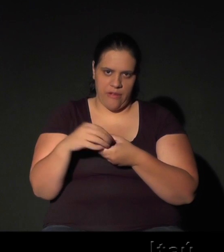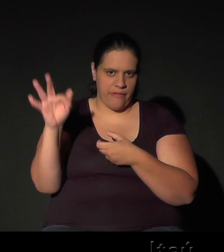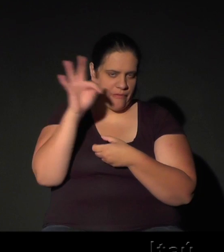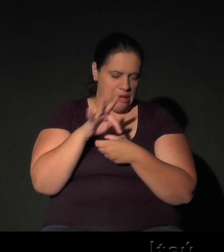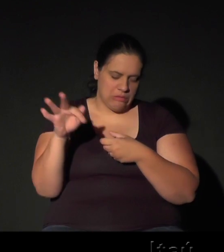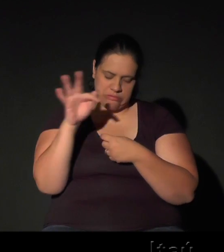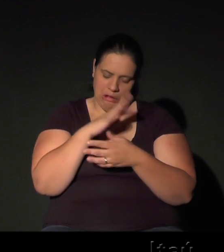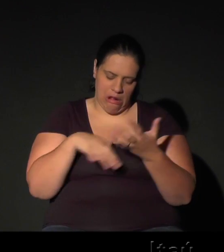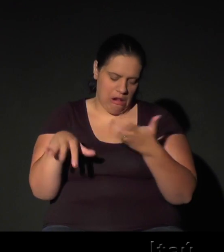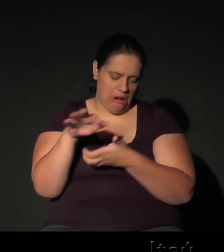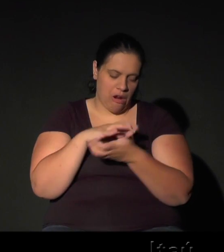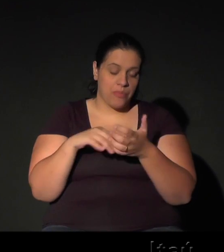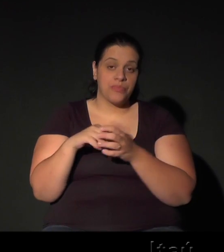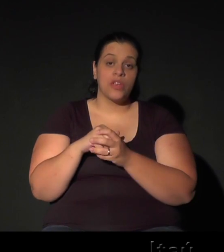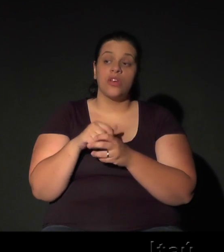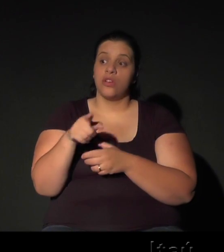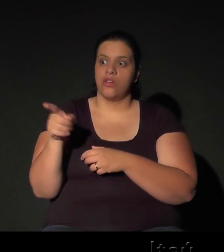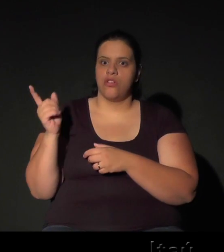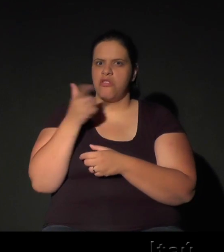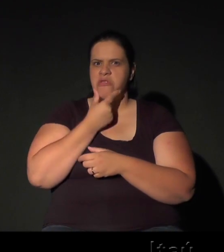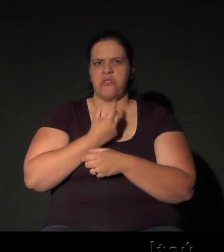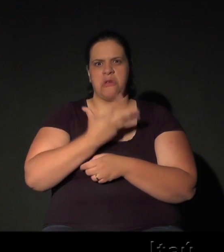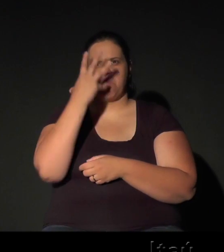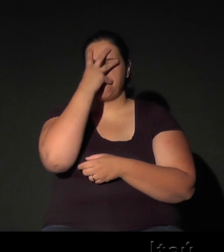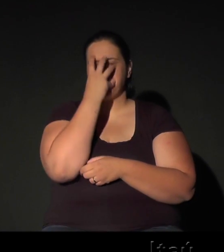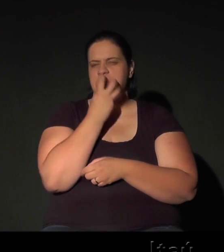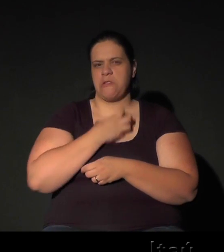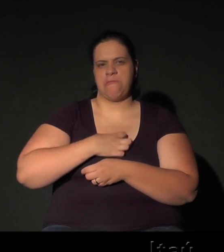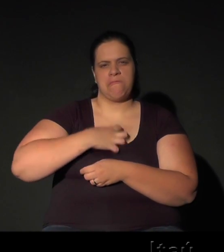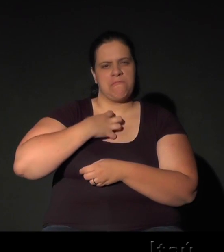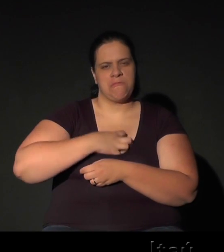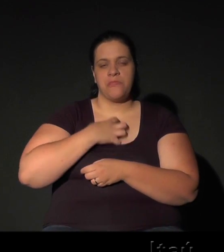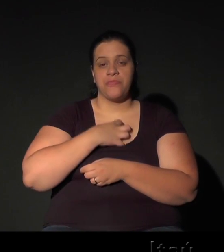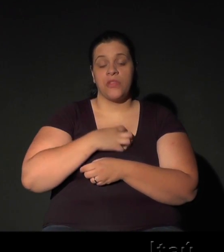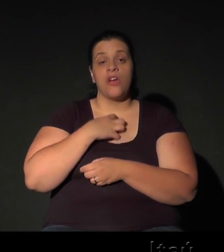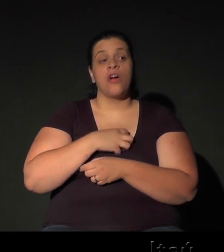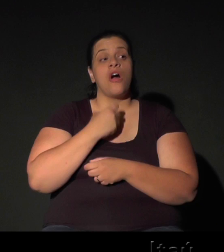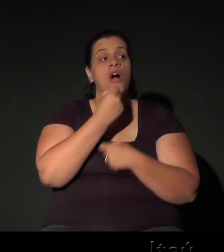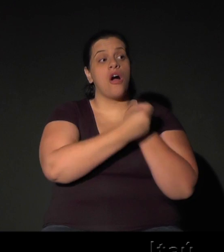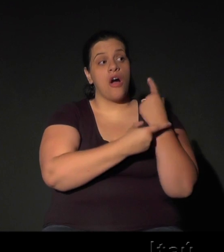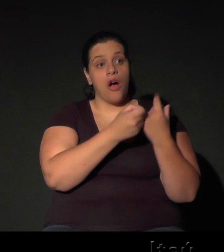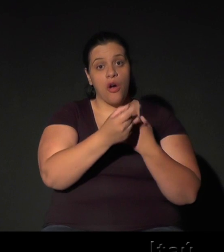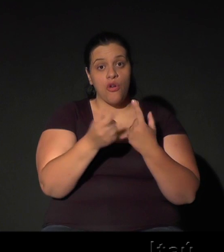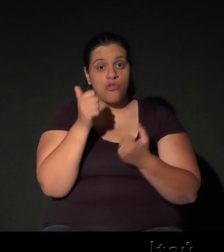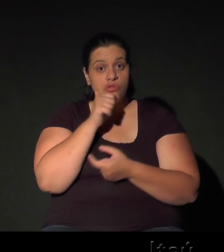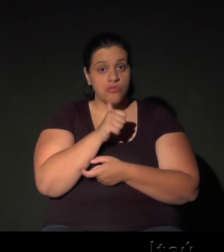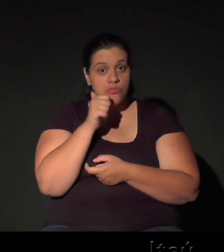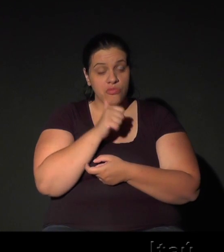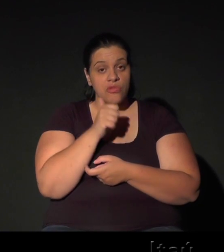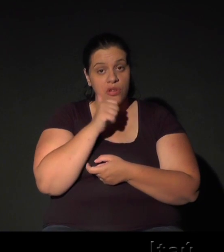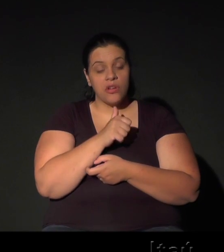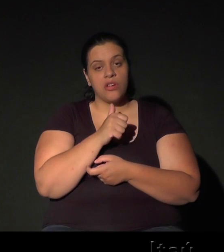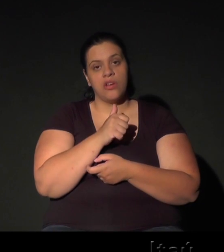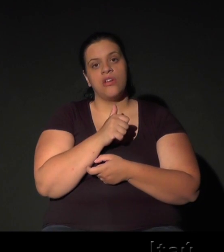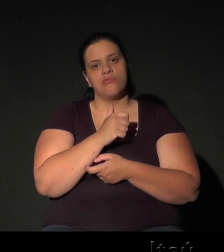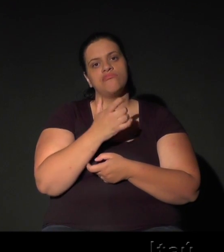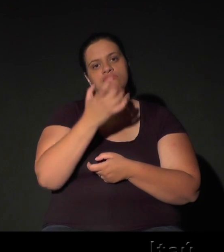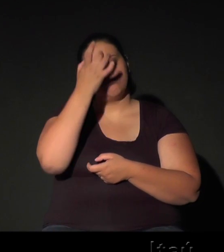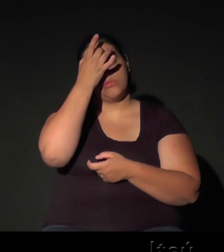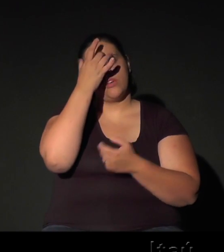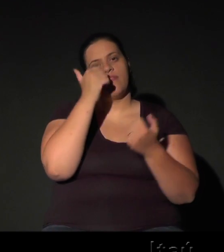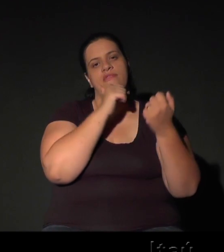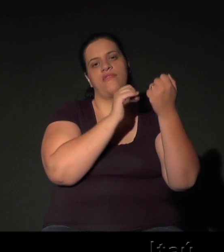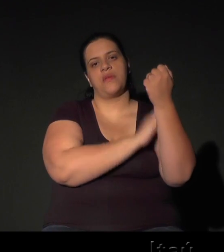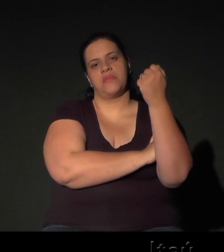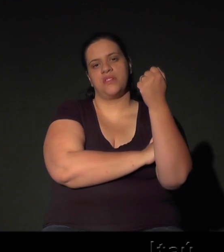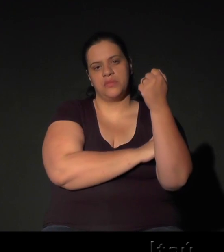bafafá E aí os caras ficaram super bravos e algumas mulheres que se diziam se dizem feministas